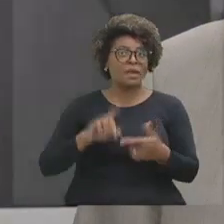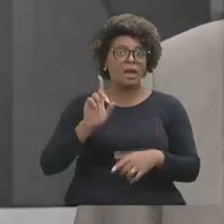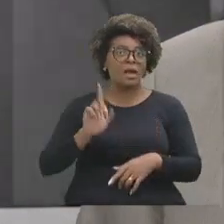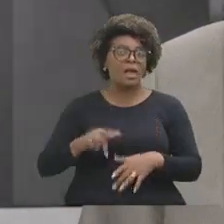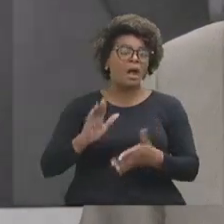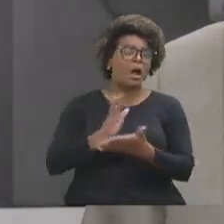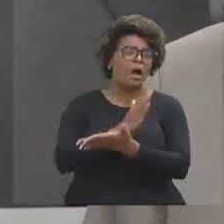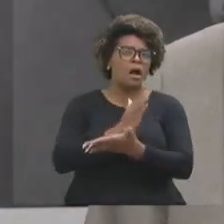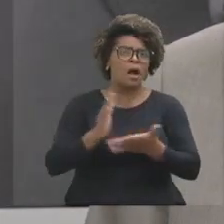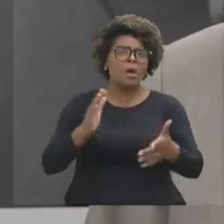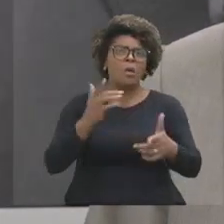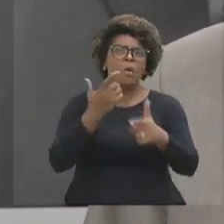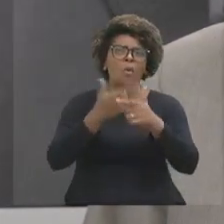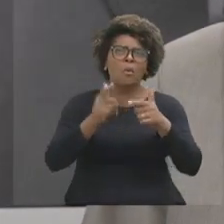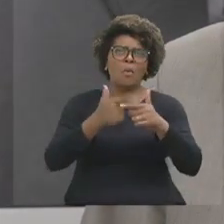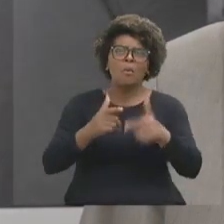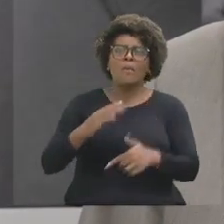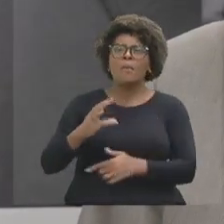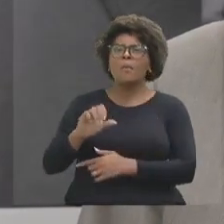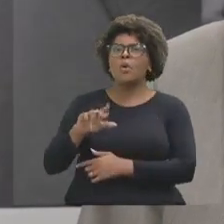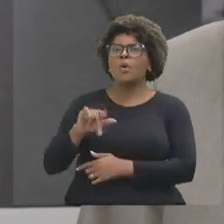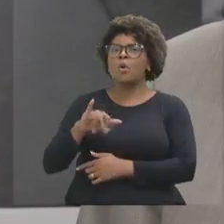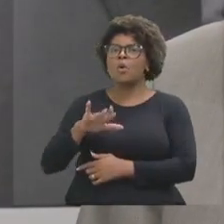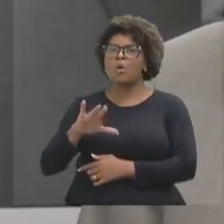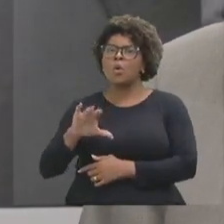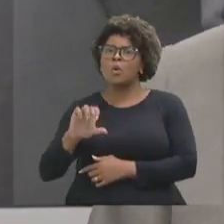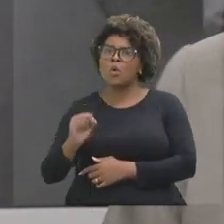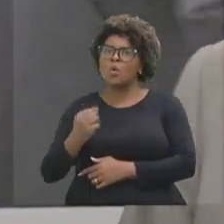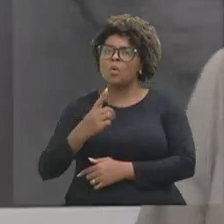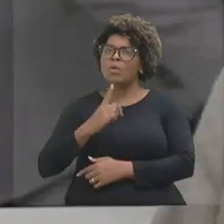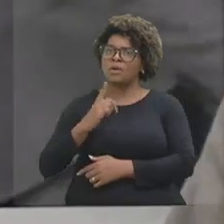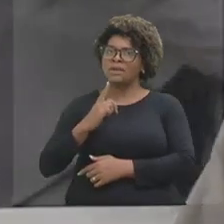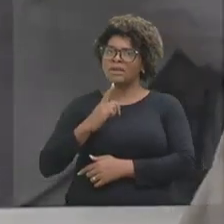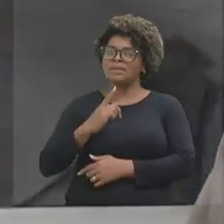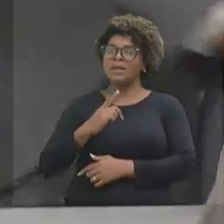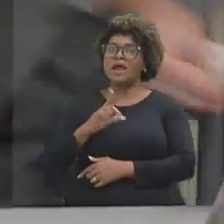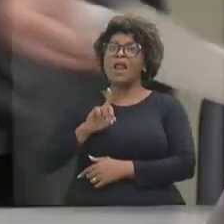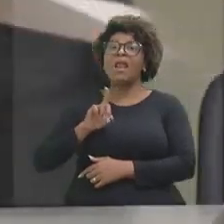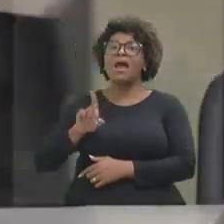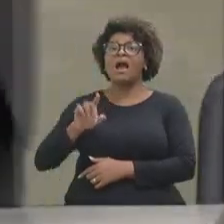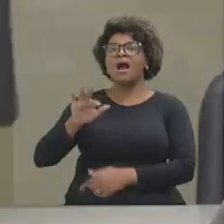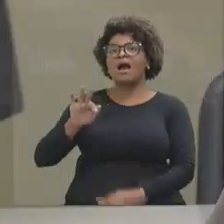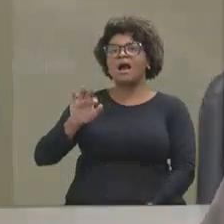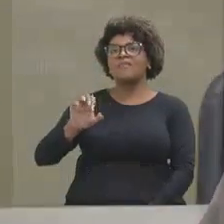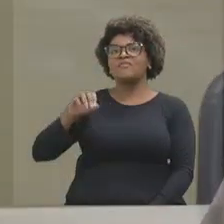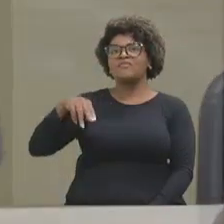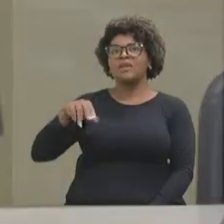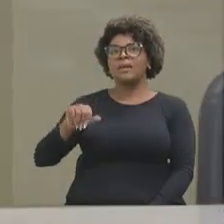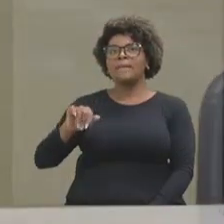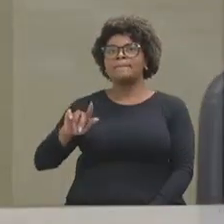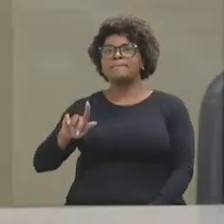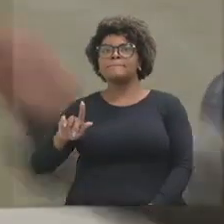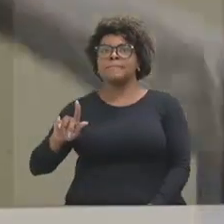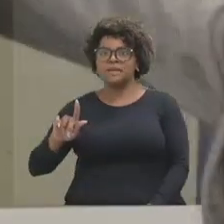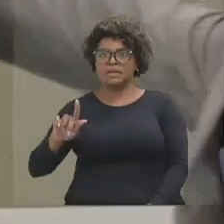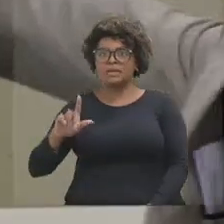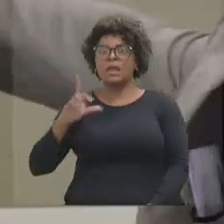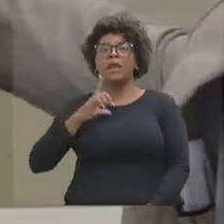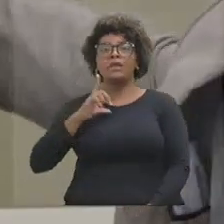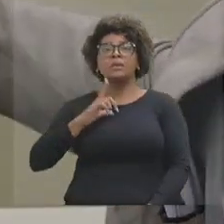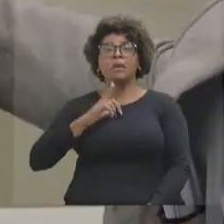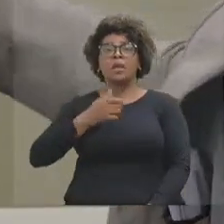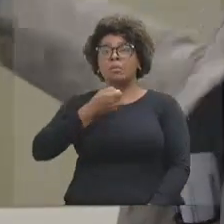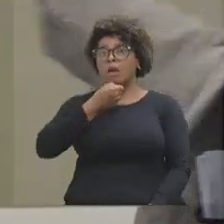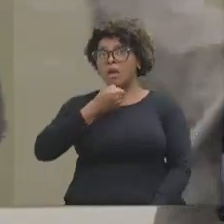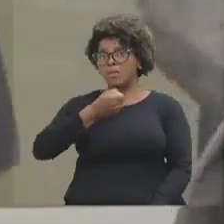alguns problemas crônicos que a gente vê no quadro da Cemig Inclusive eu tenho uma reportagem no jornal o tempo